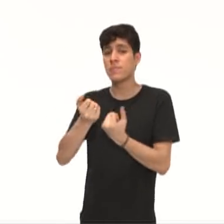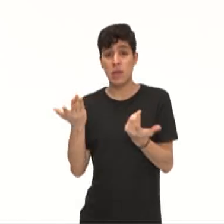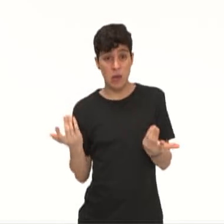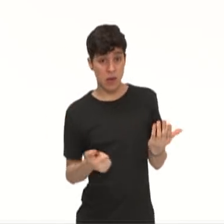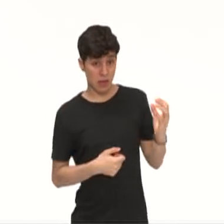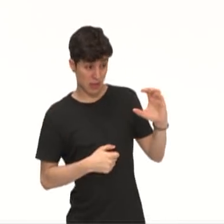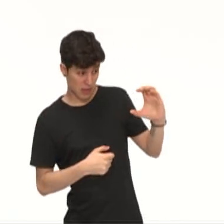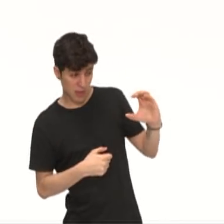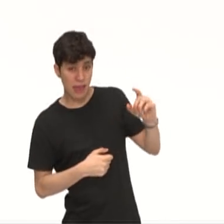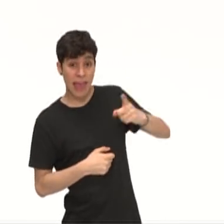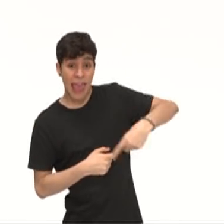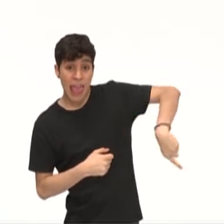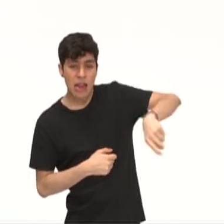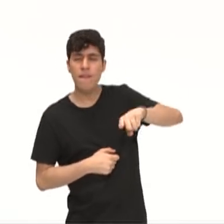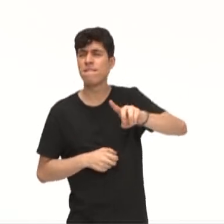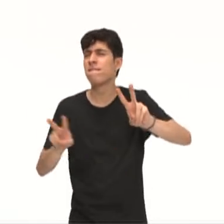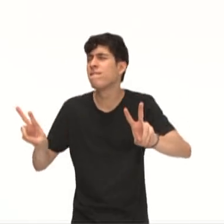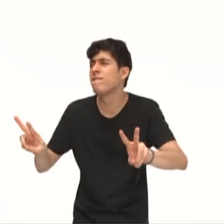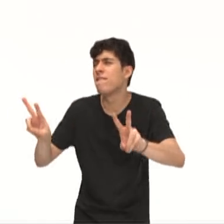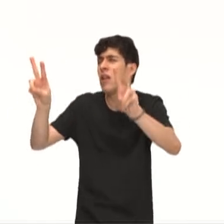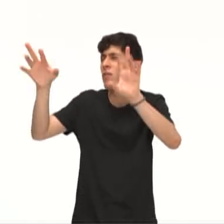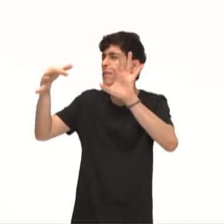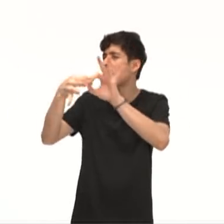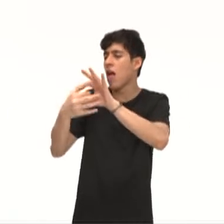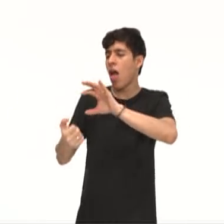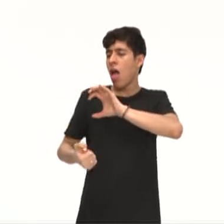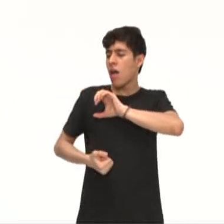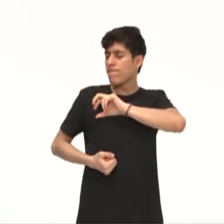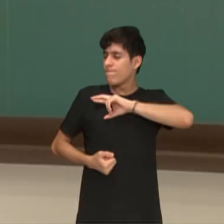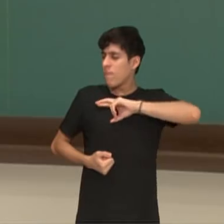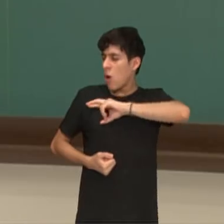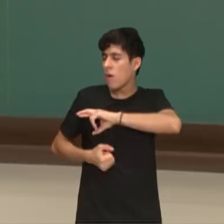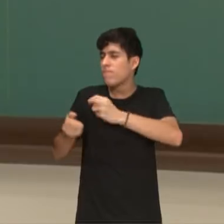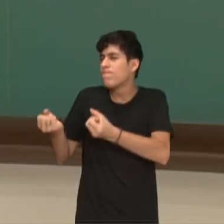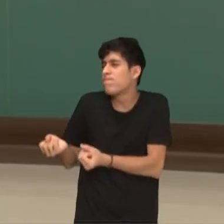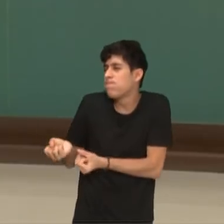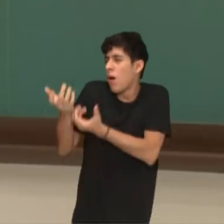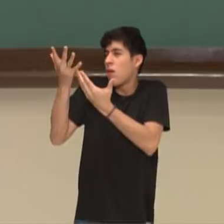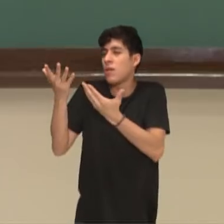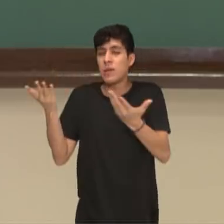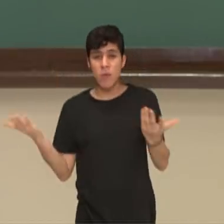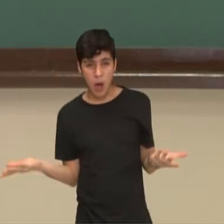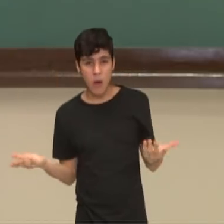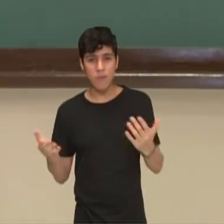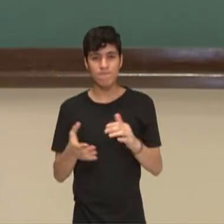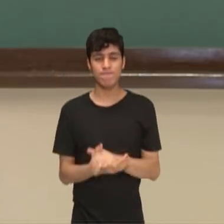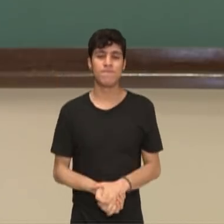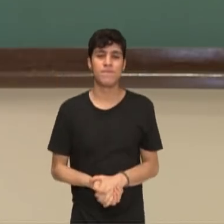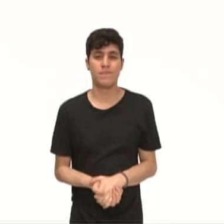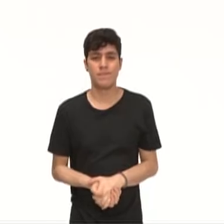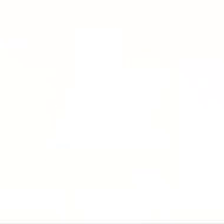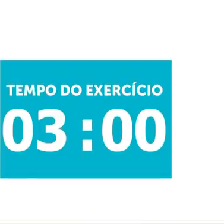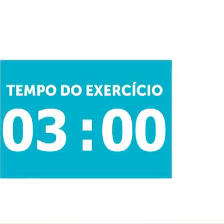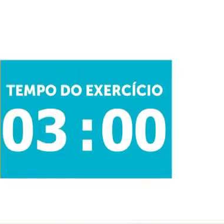C, valorizavam ideais românticos e expressionistas. Vamos lá, responda comigo.